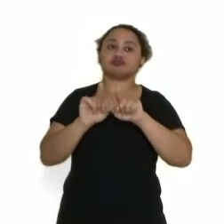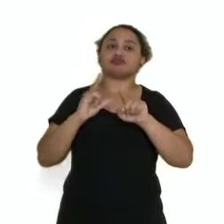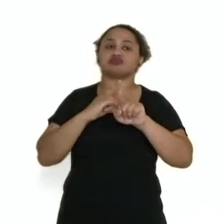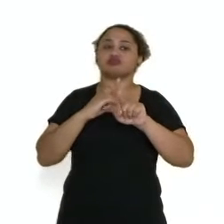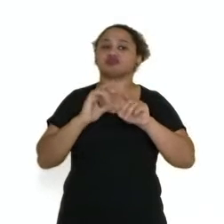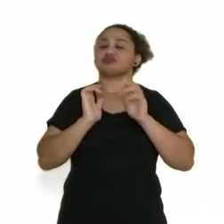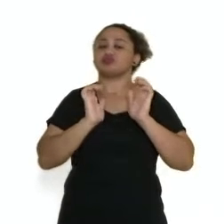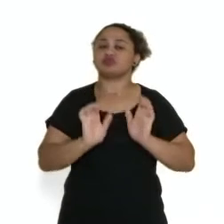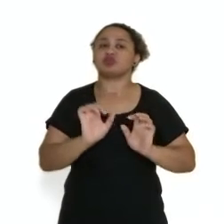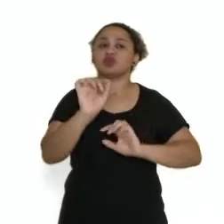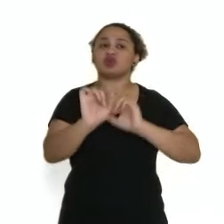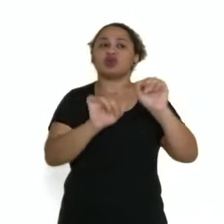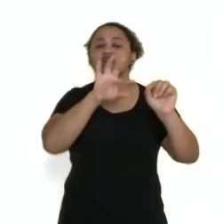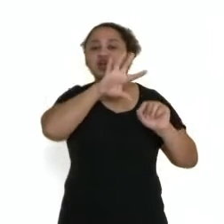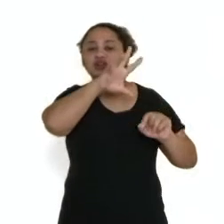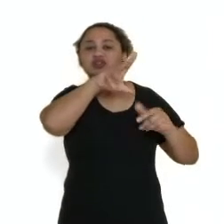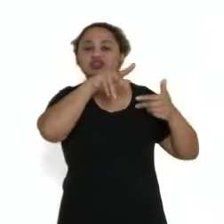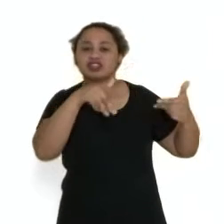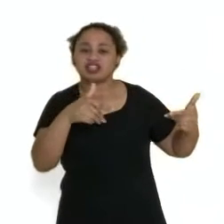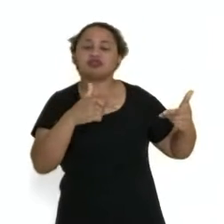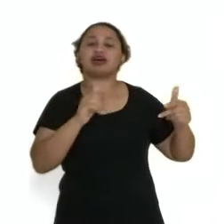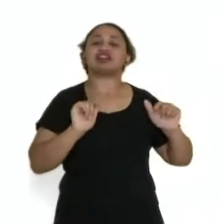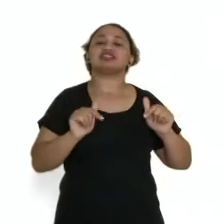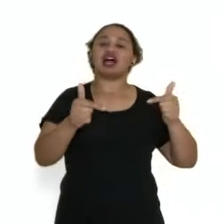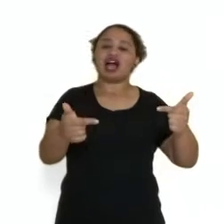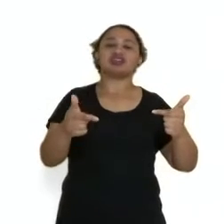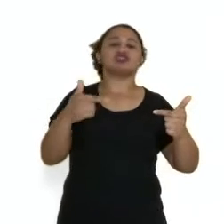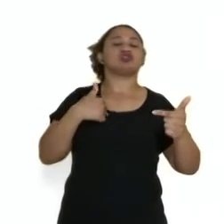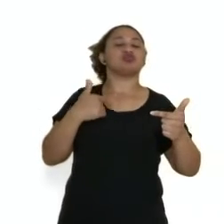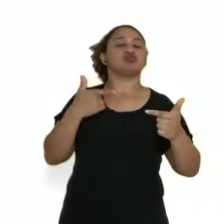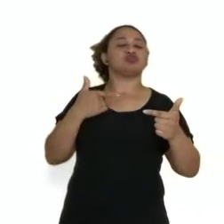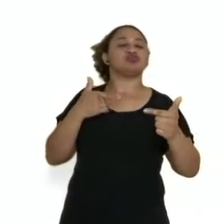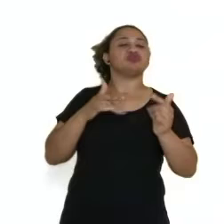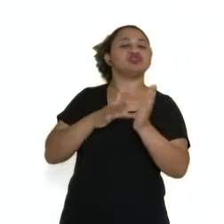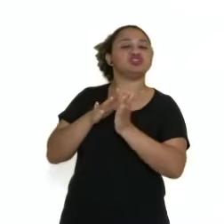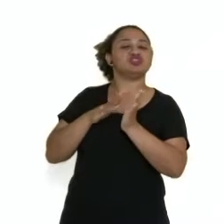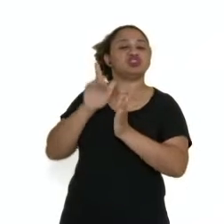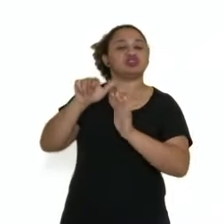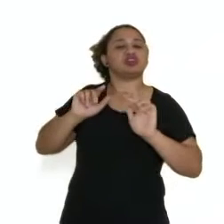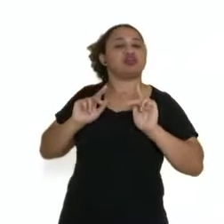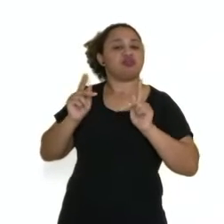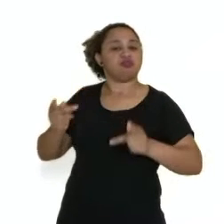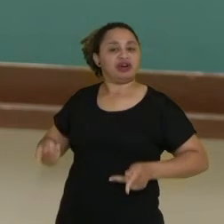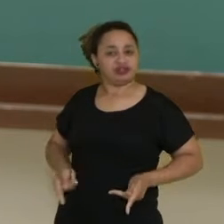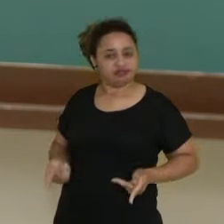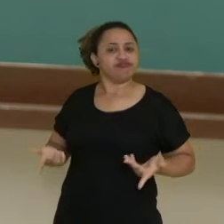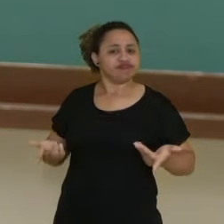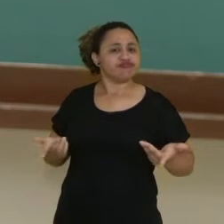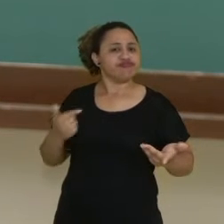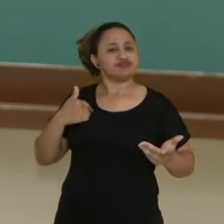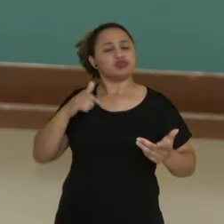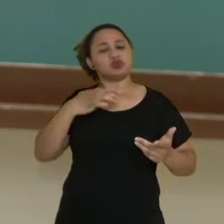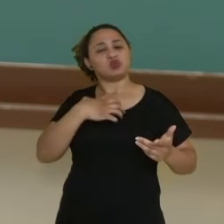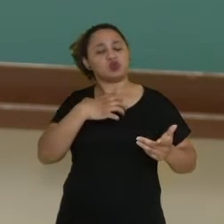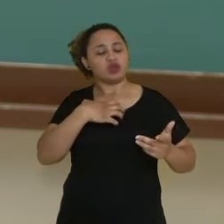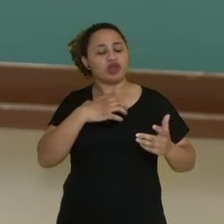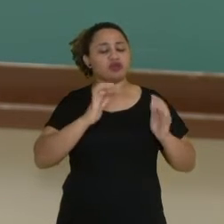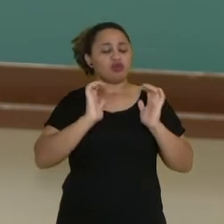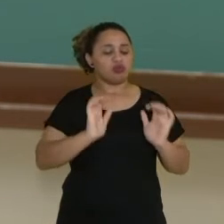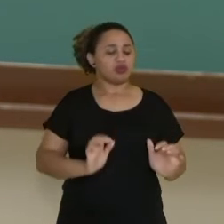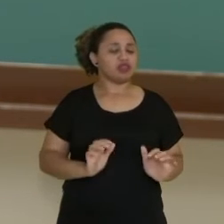comportamento antropomórfico, ou seja, de forma semelhante ao homem, dos animais. São os animais que são